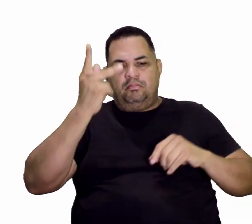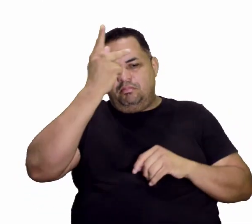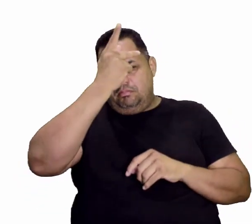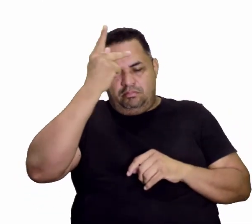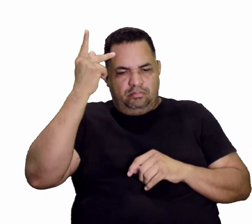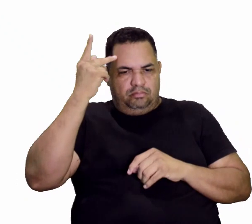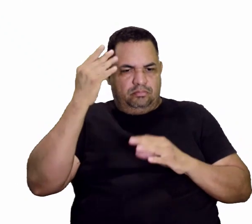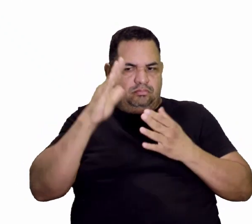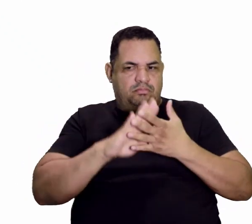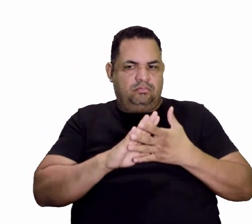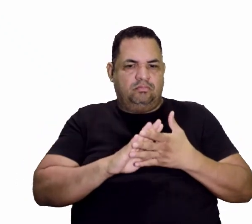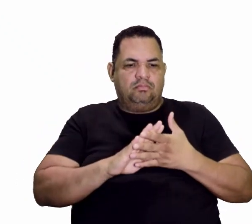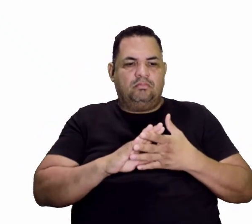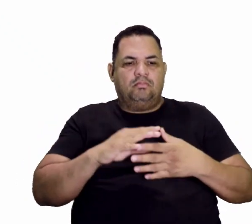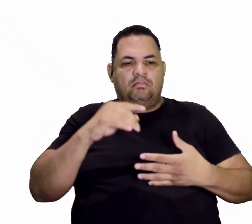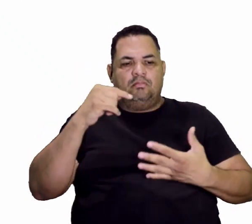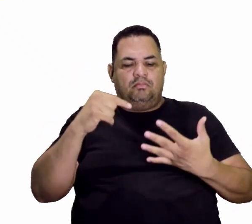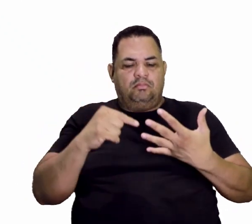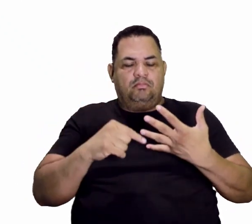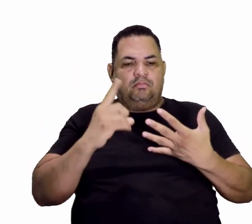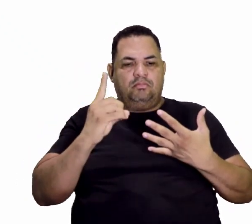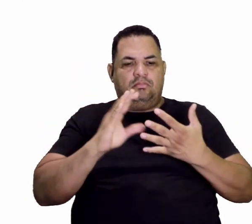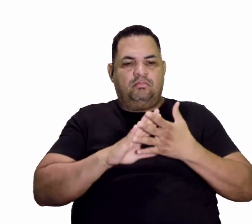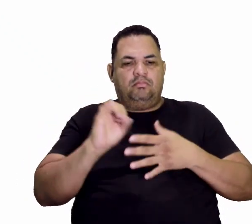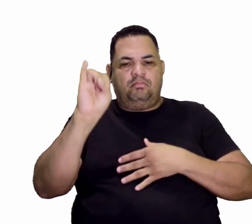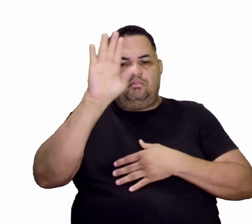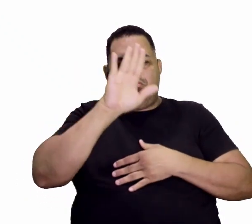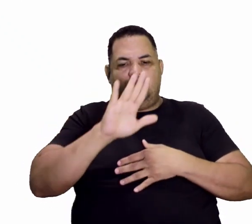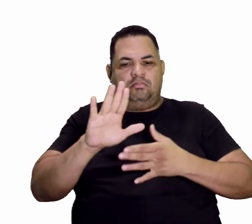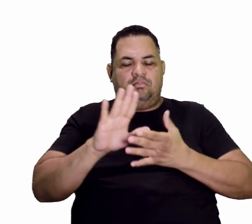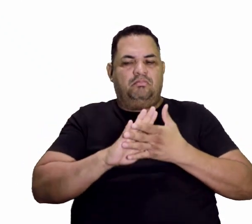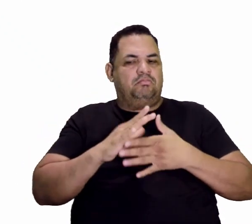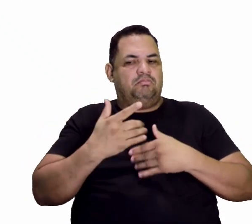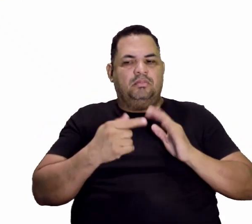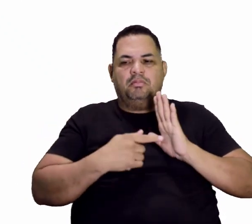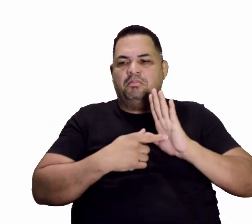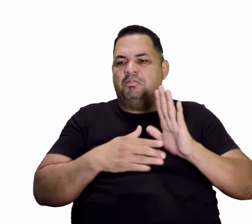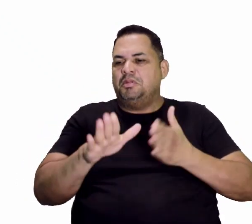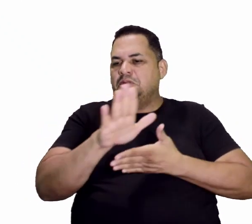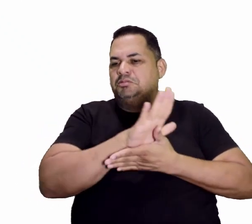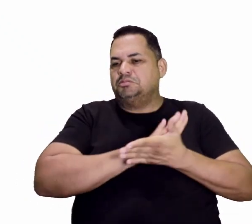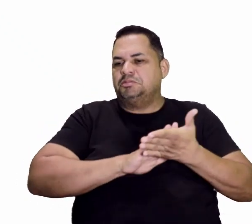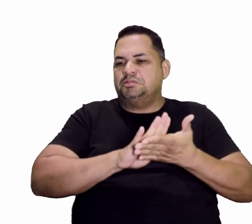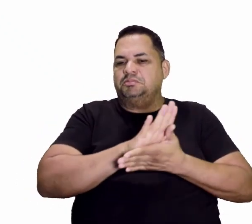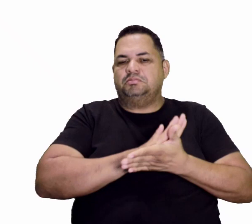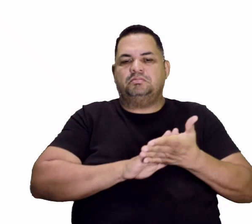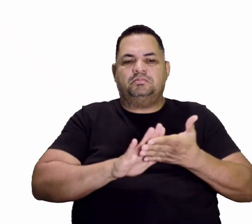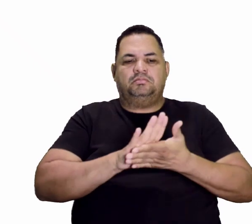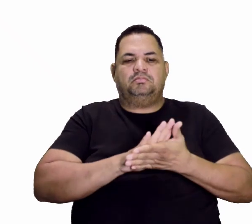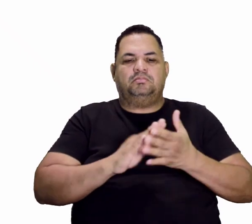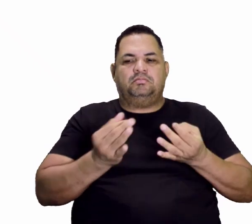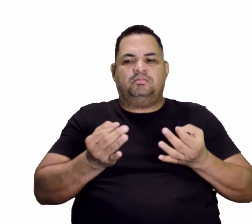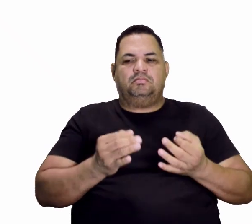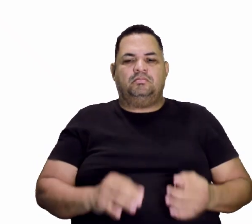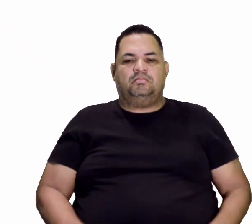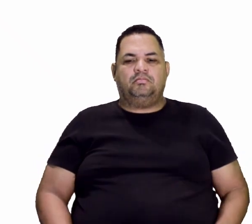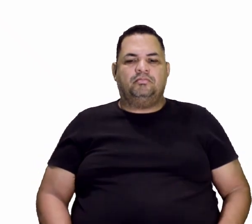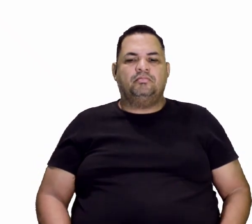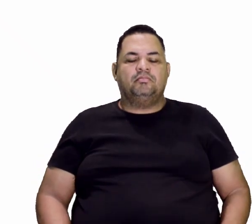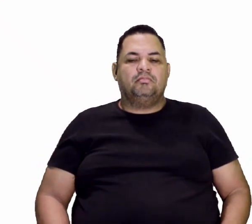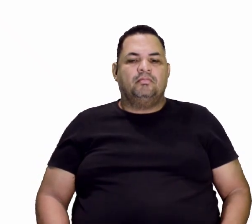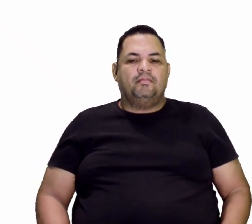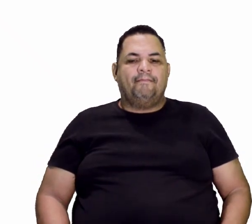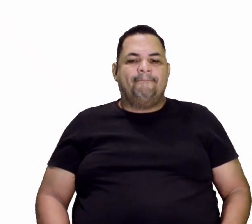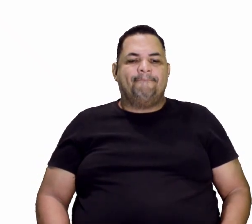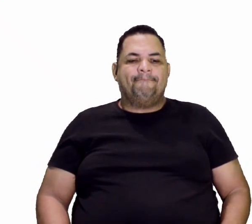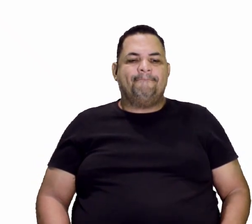das pessoas, D é uma imagem que não diz nada. Será? Será que o nada